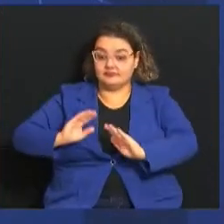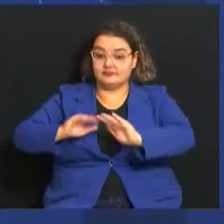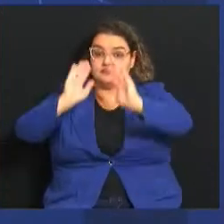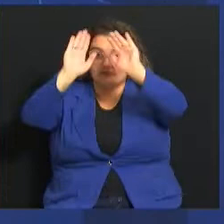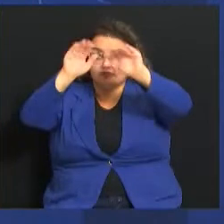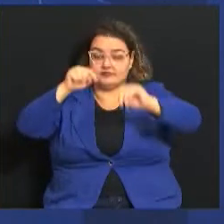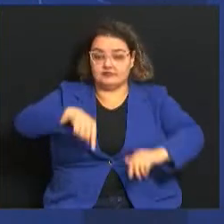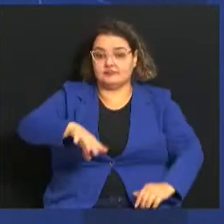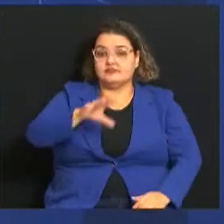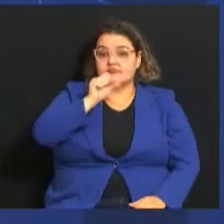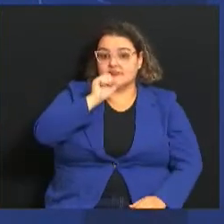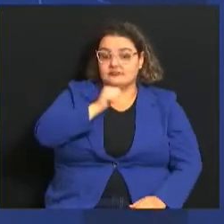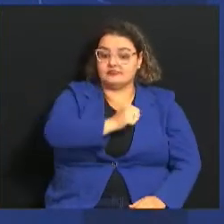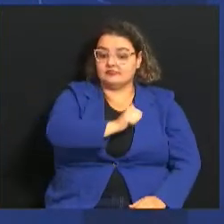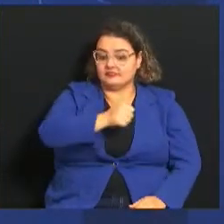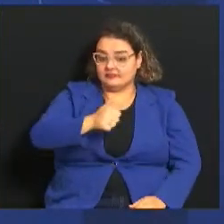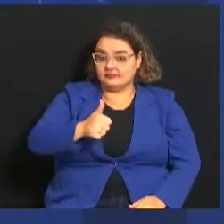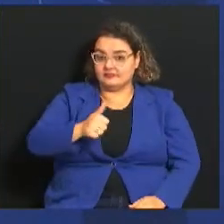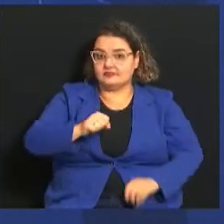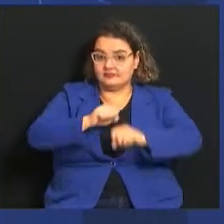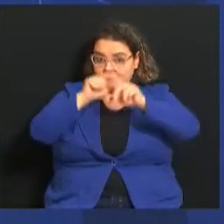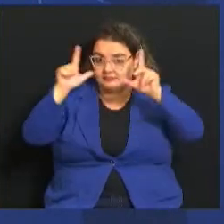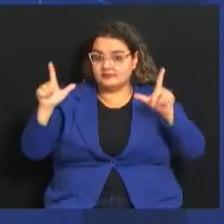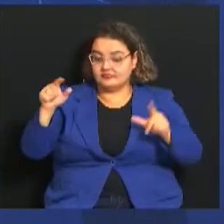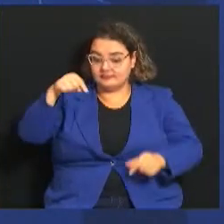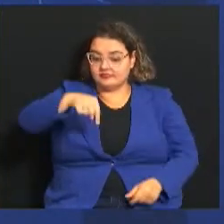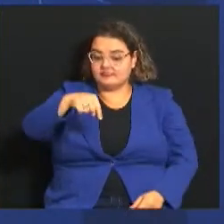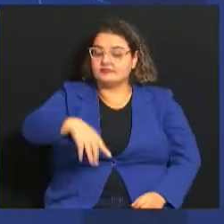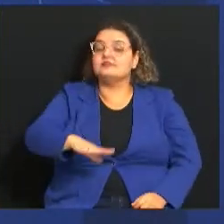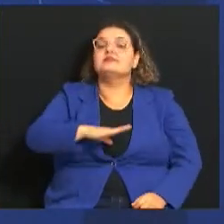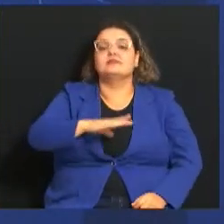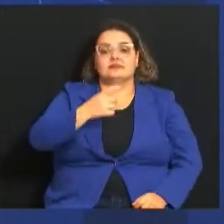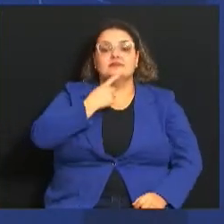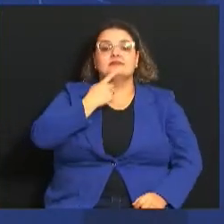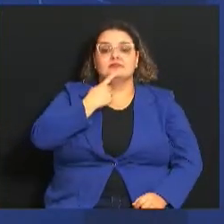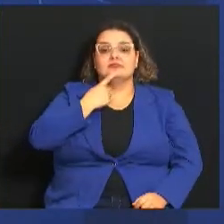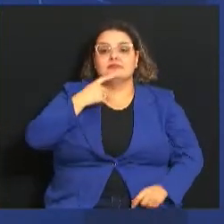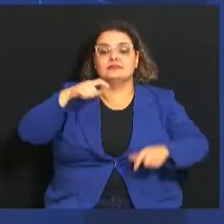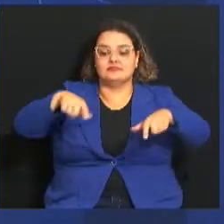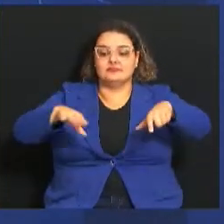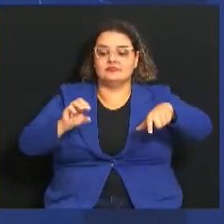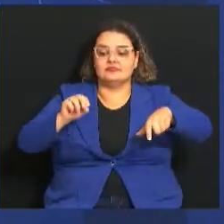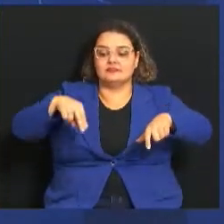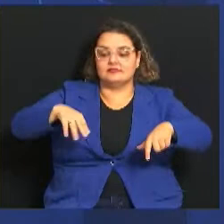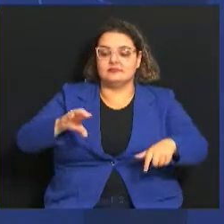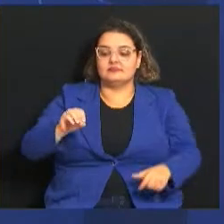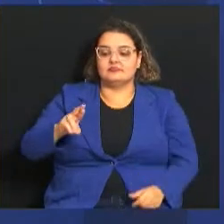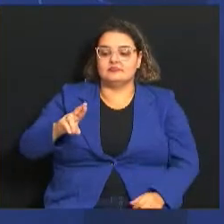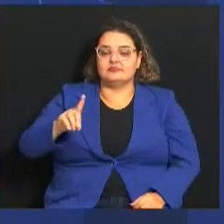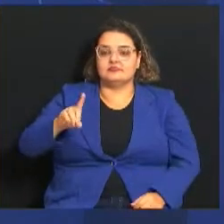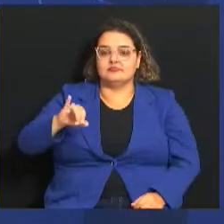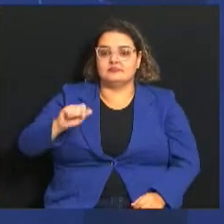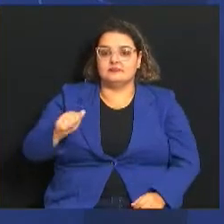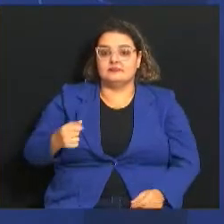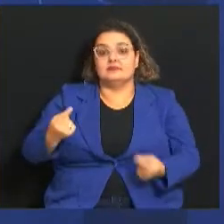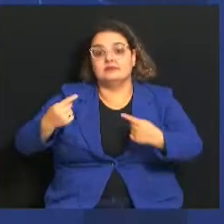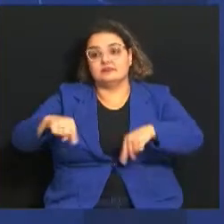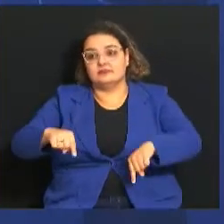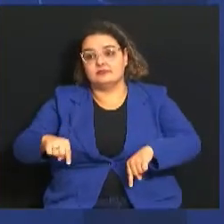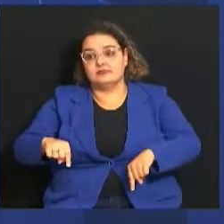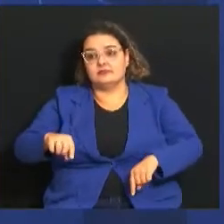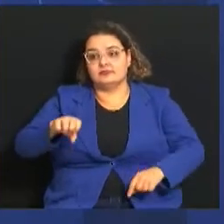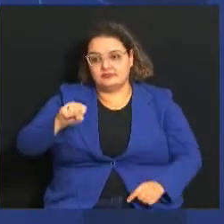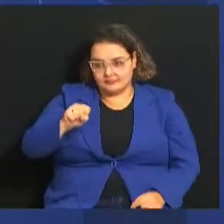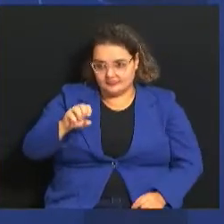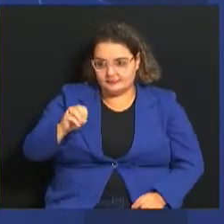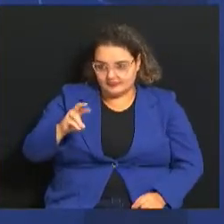sábado, às 11 horas da manhã, aqui em Campinas, na Arena Concórdia, contra a Liga